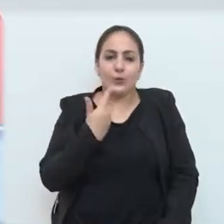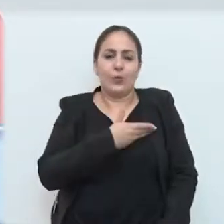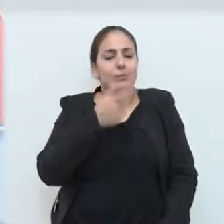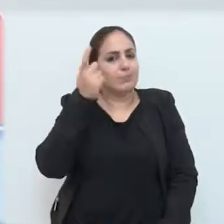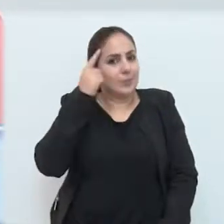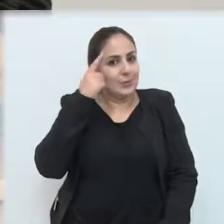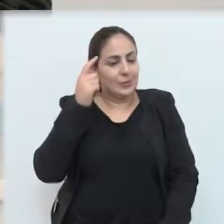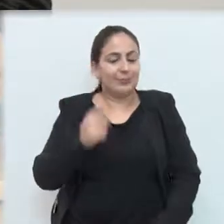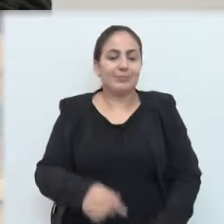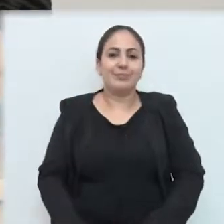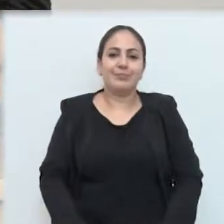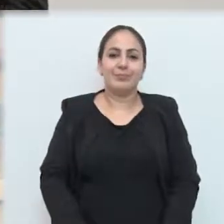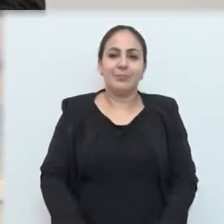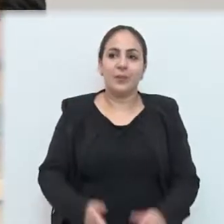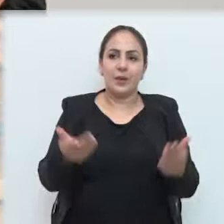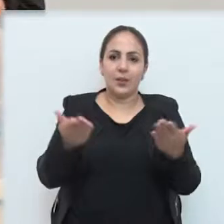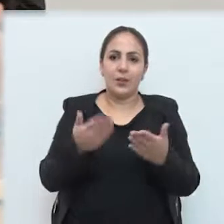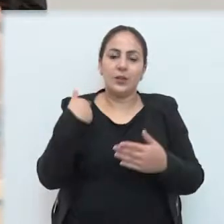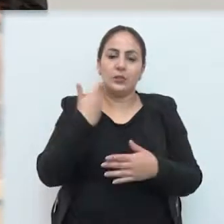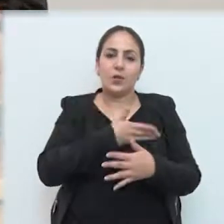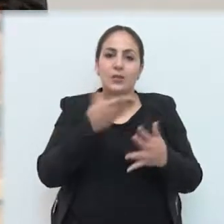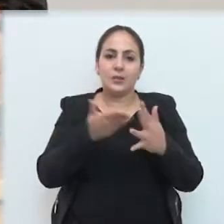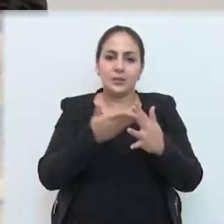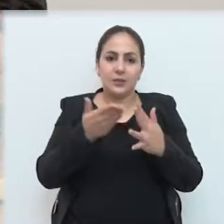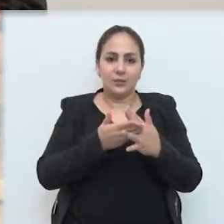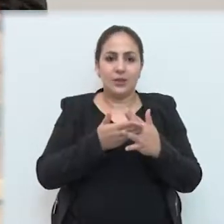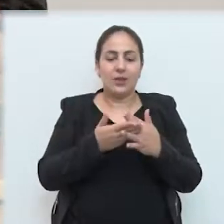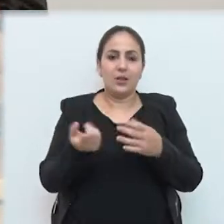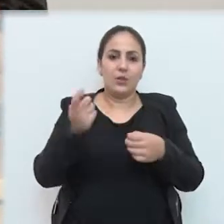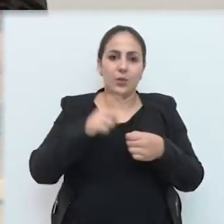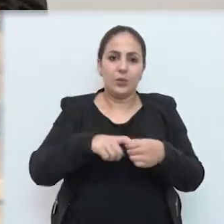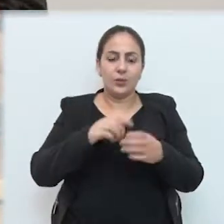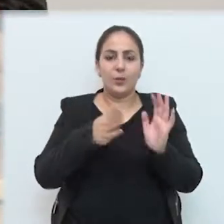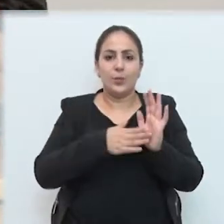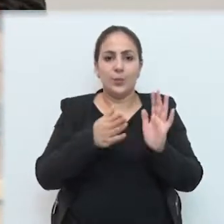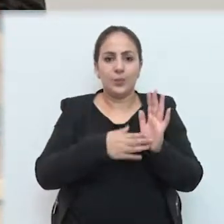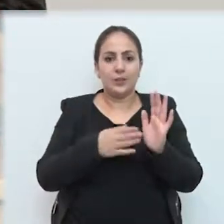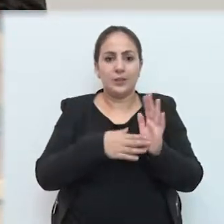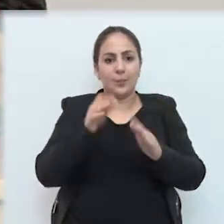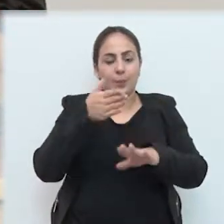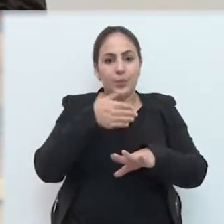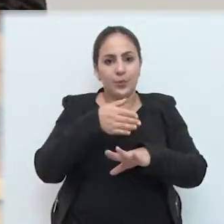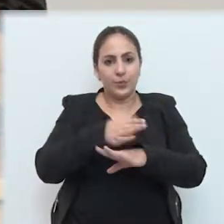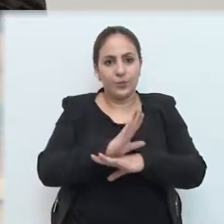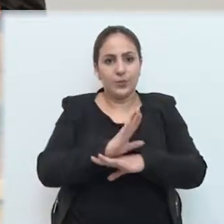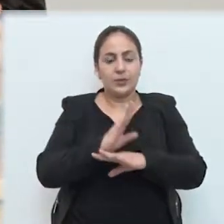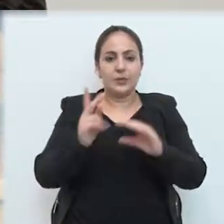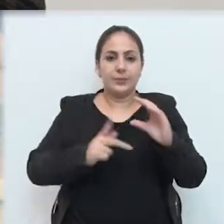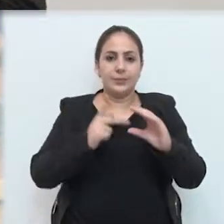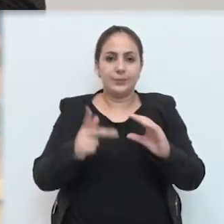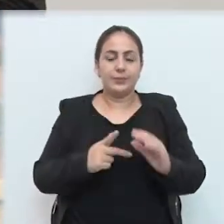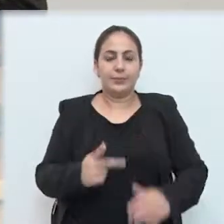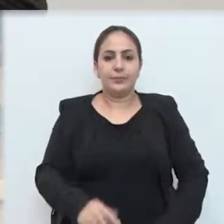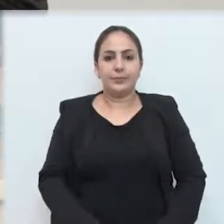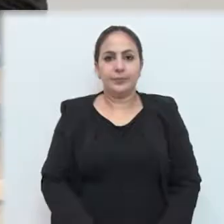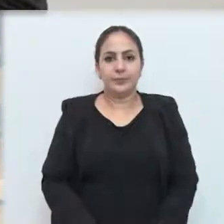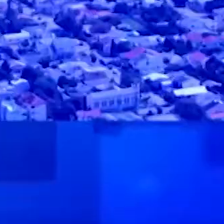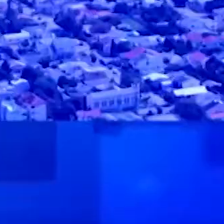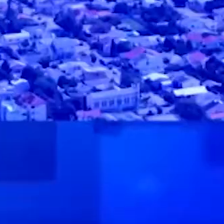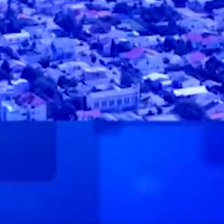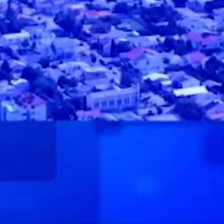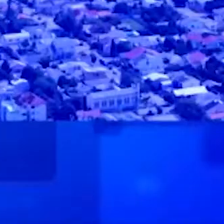a gente pensou. E agora nós vamos para o intervalo e retornamos com as proposições aprovadas no Parlamento Municipal.